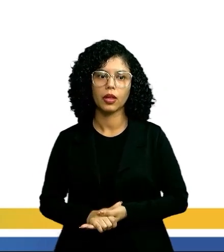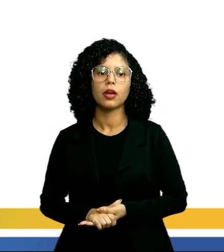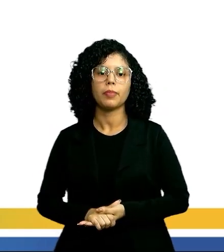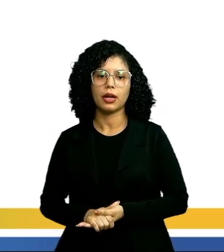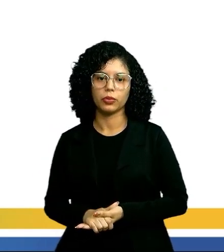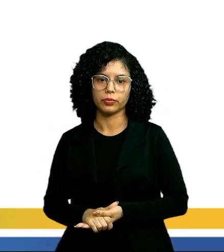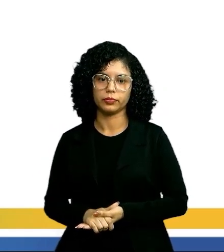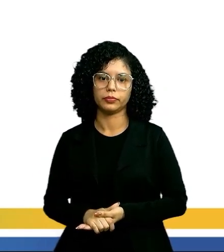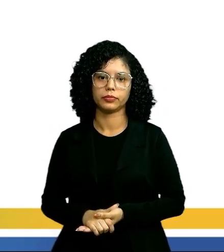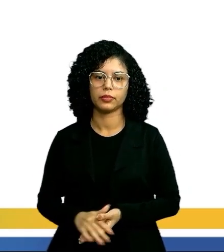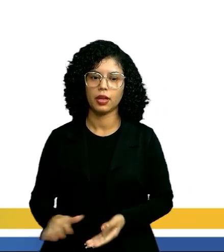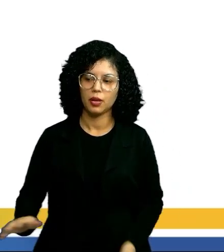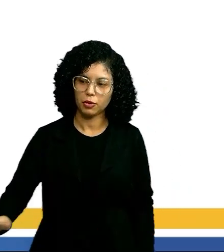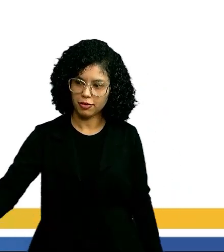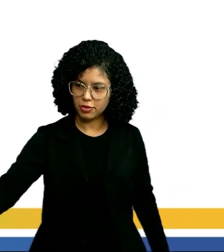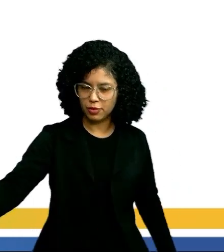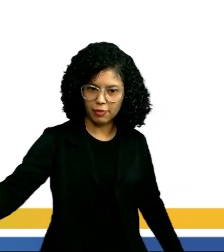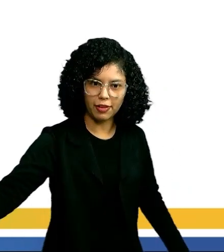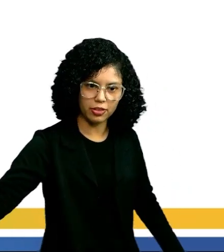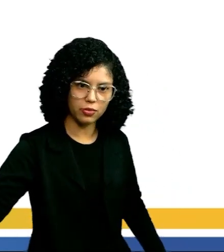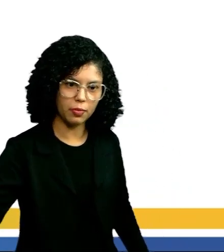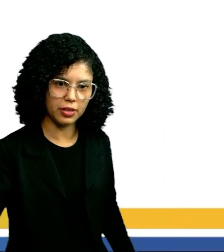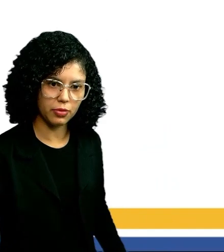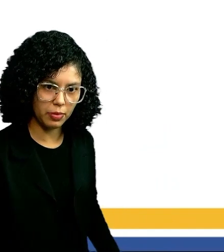Tranquilo? Parou.